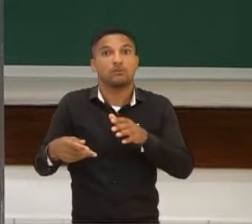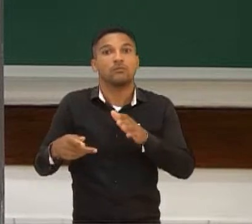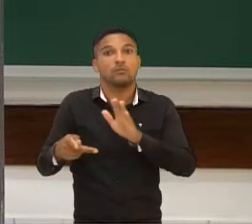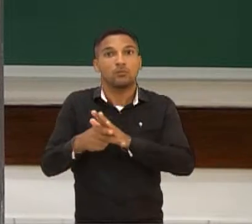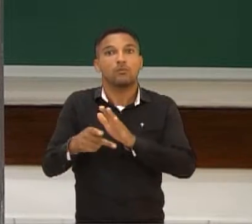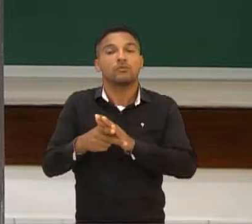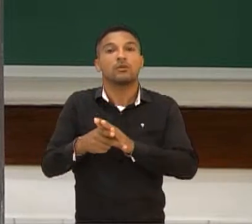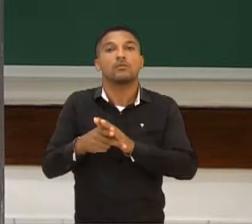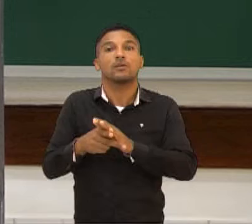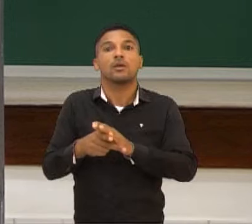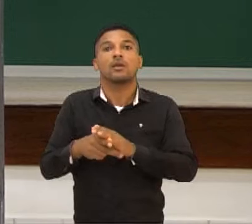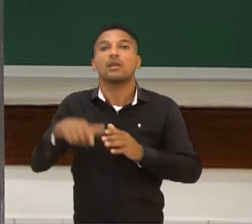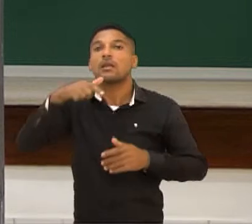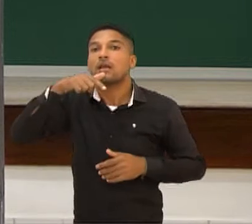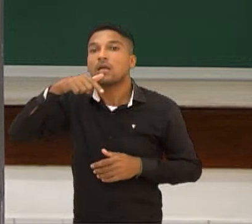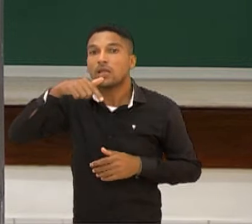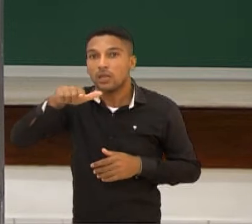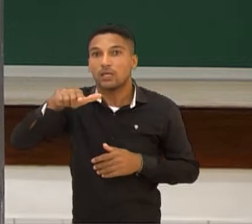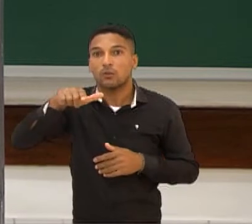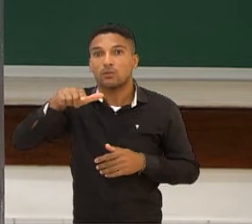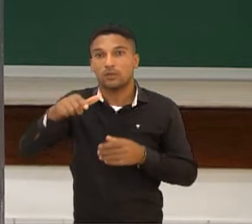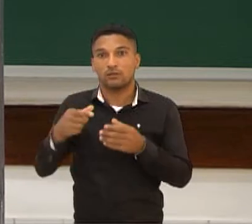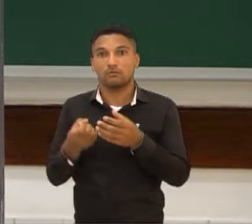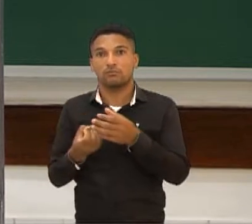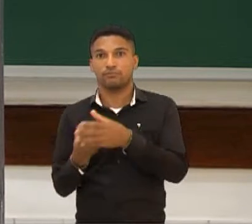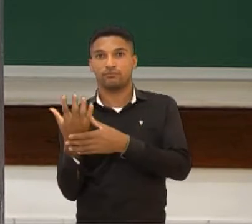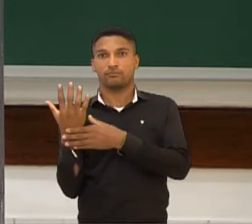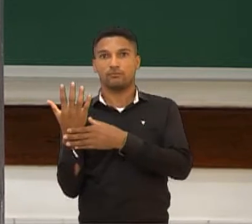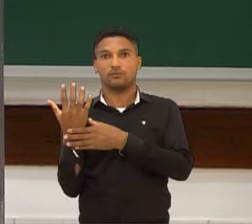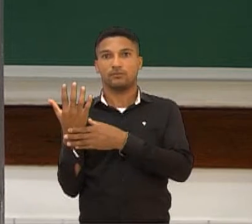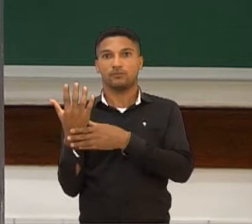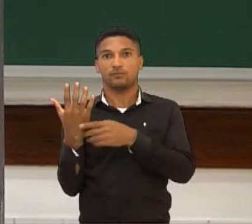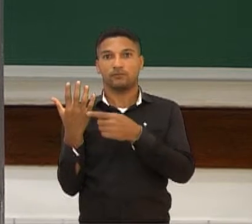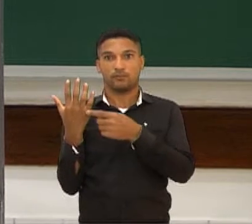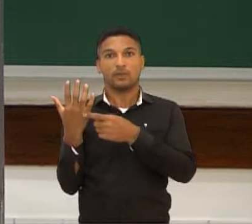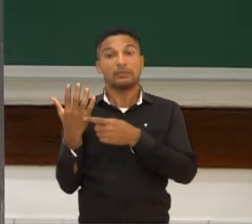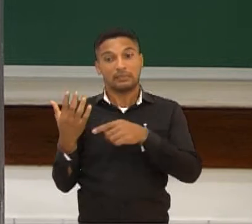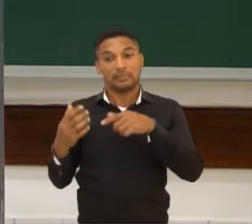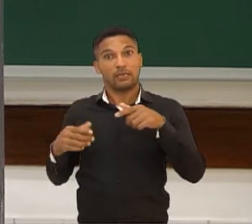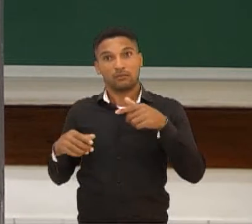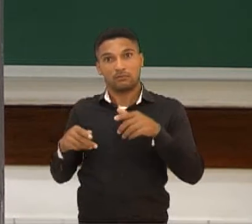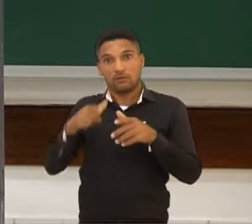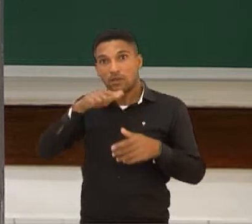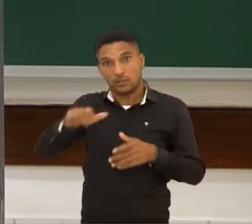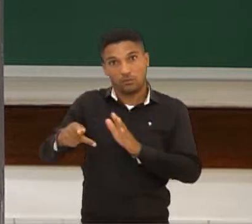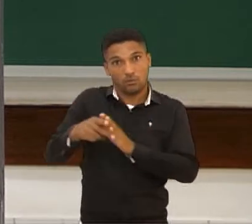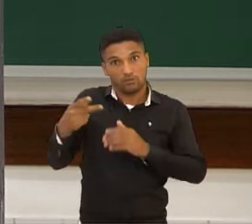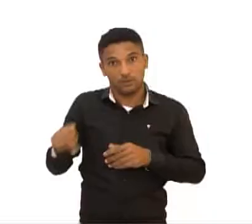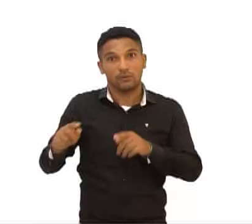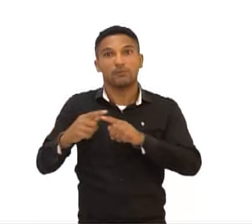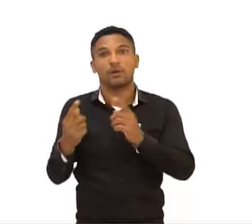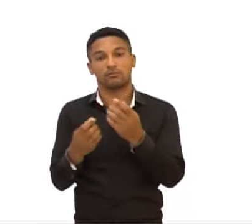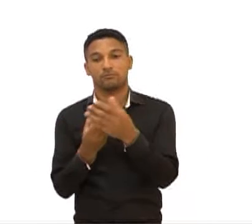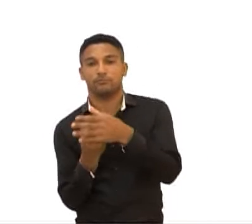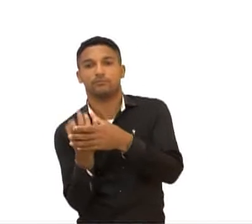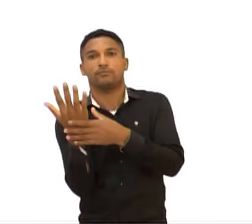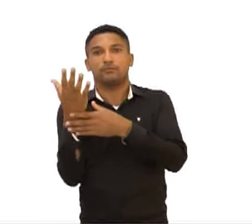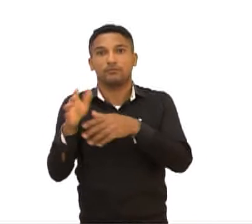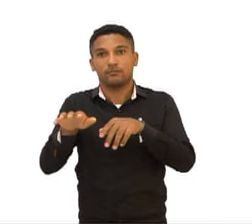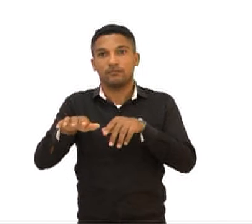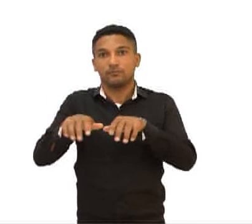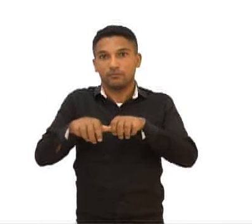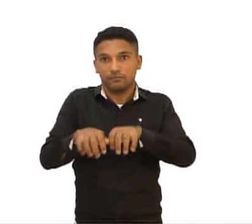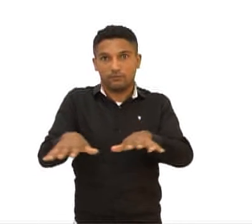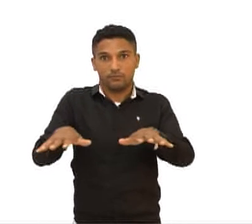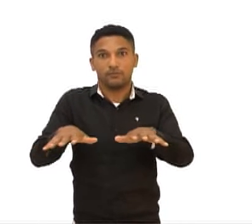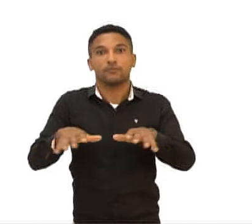Eles podem até falar línguas diferentes, mas eles seguem o mesmo tronco linguístico, né? E, então, nós vamos